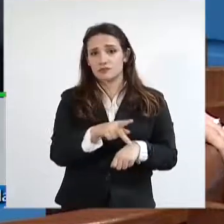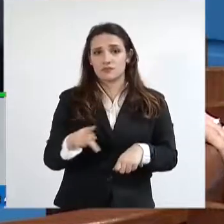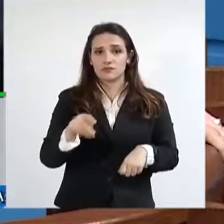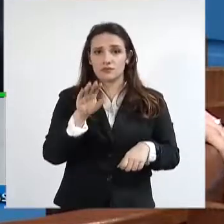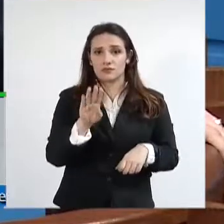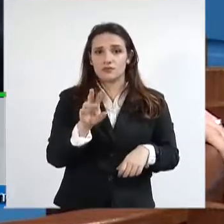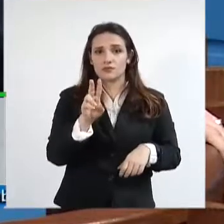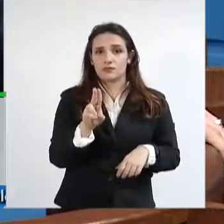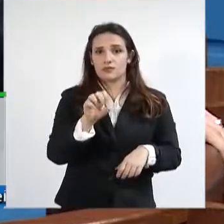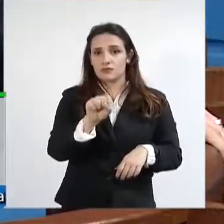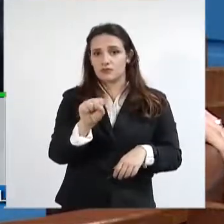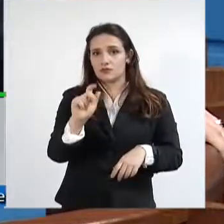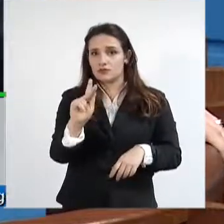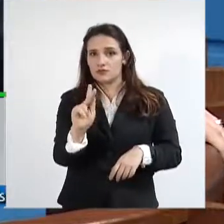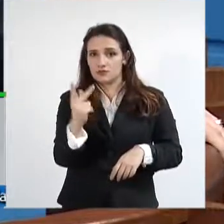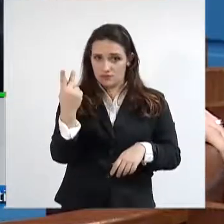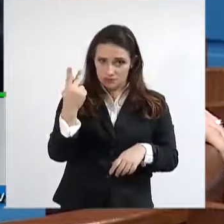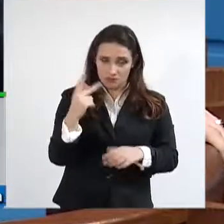Bush,